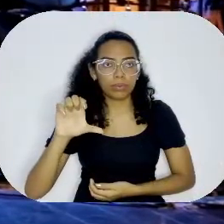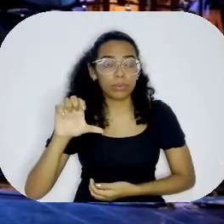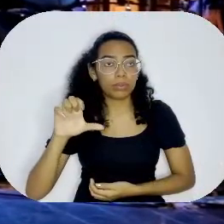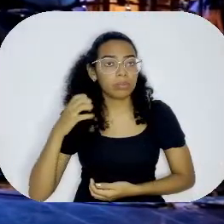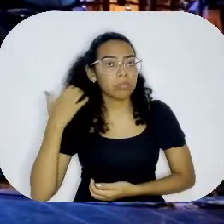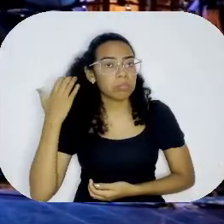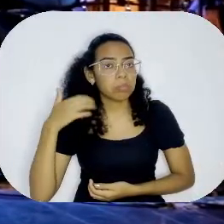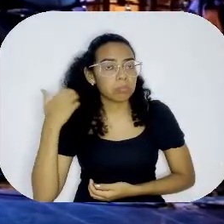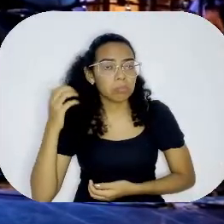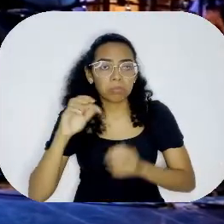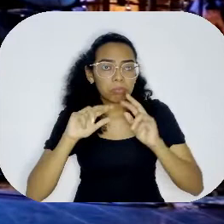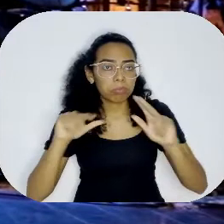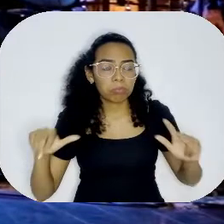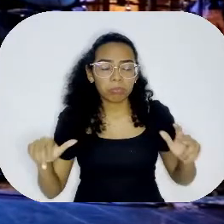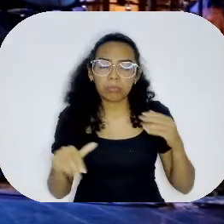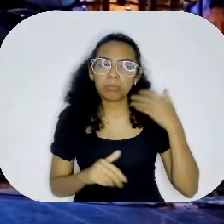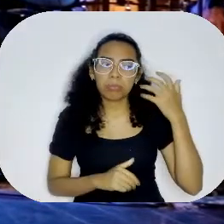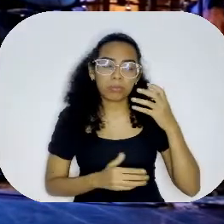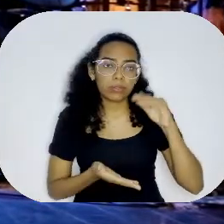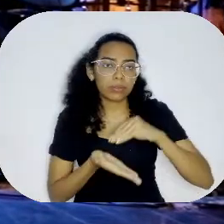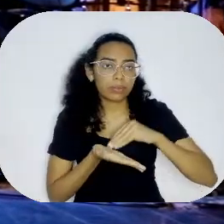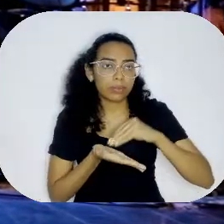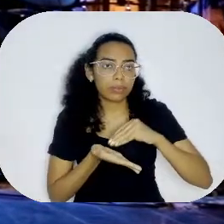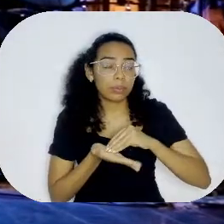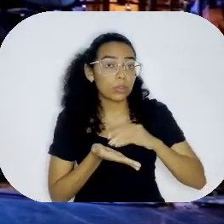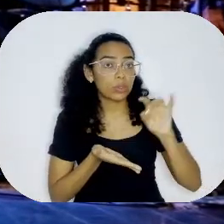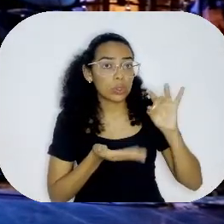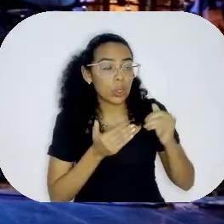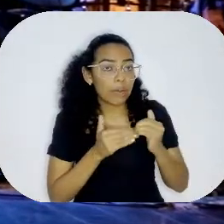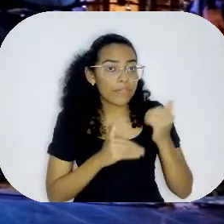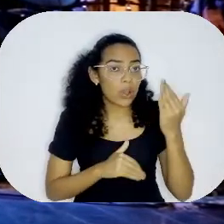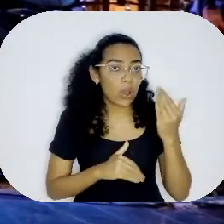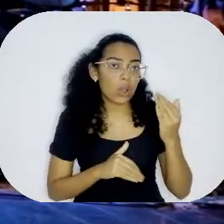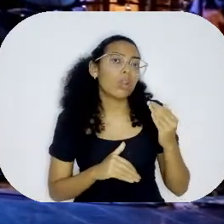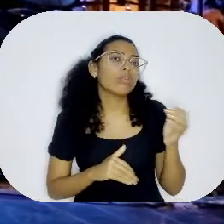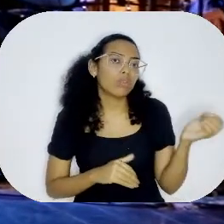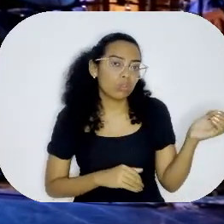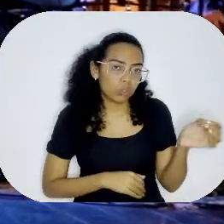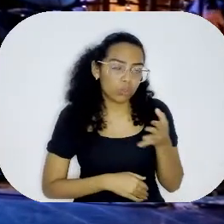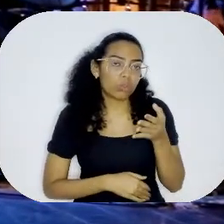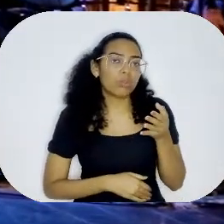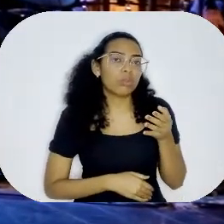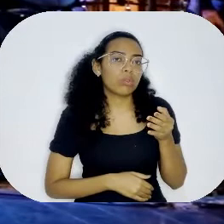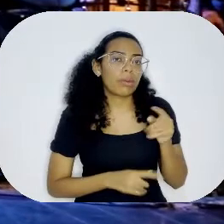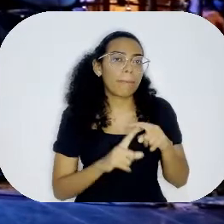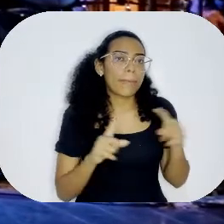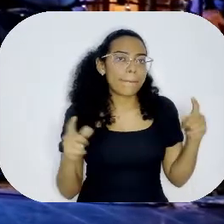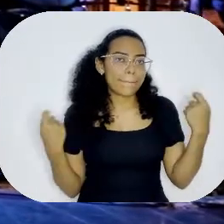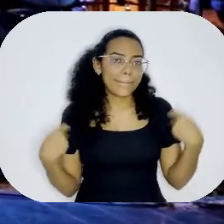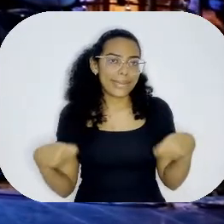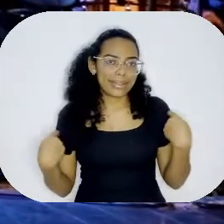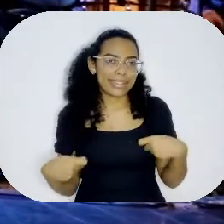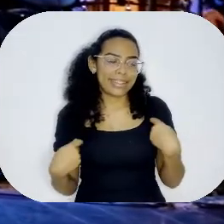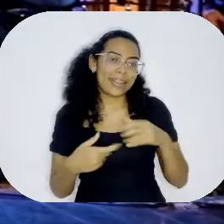canto Proveite o Dia, não canto Noite Azul, não canto Mourão, não canto Natureza do Amor. É só o Além do Tempo Normal, só as